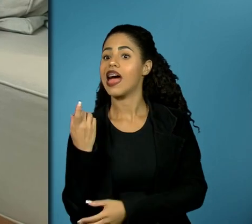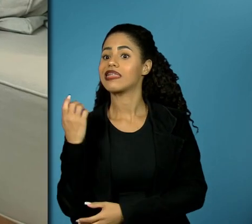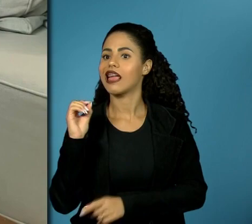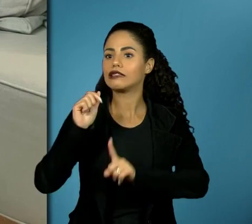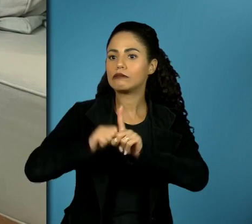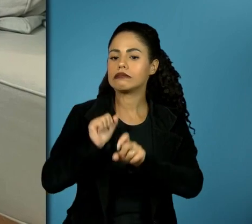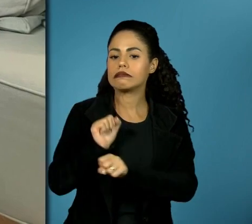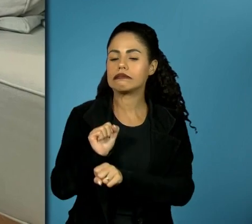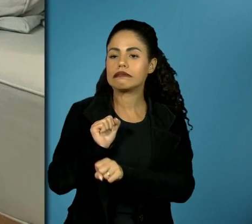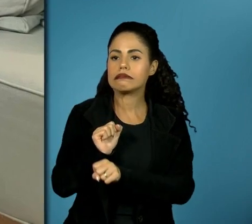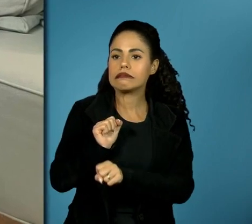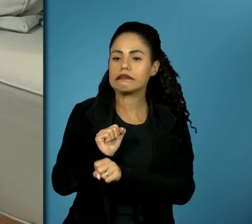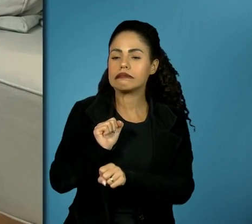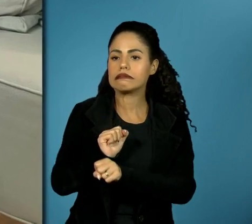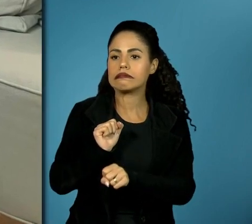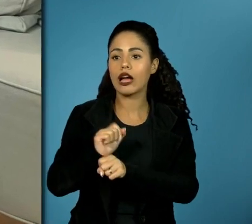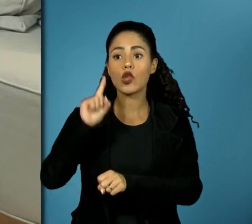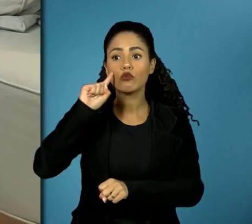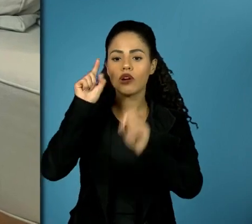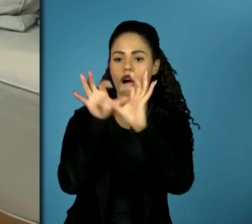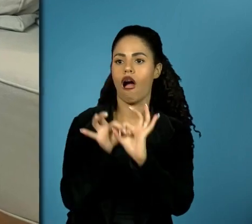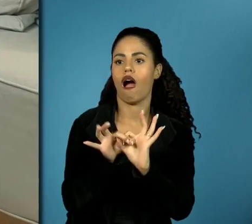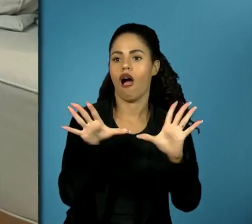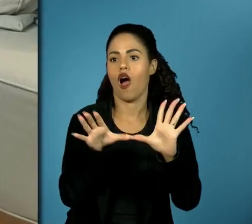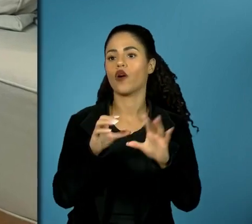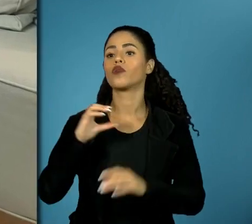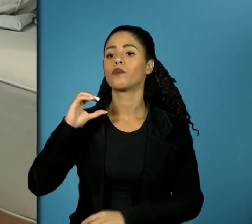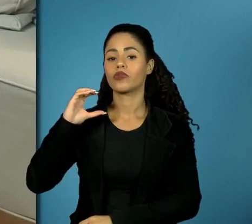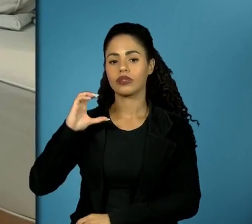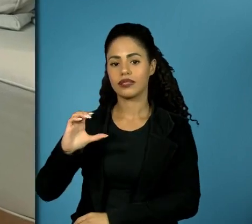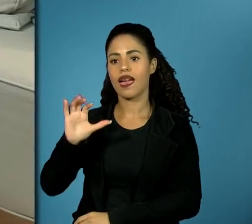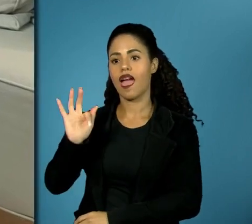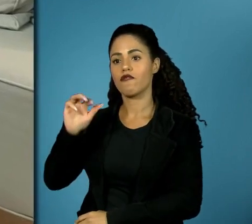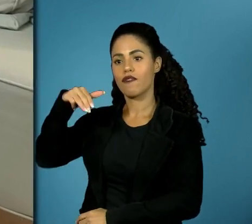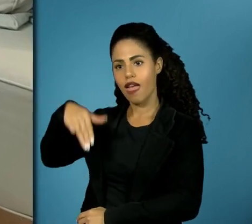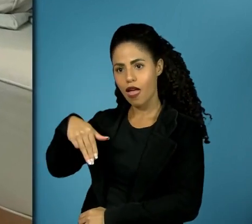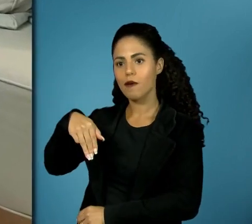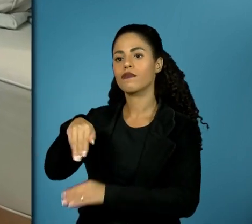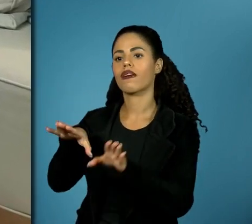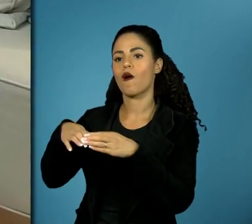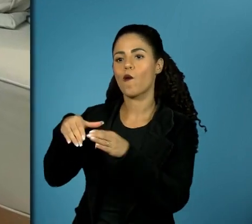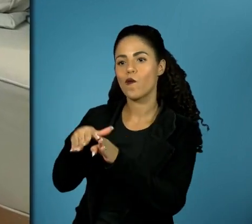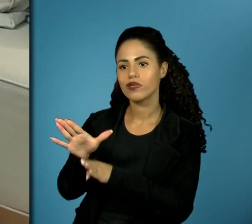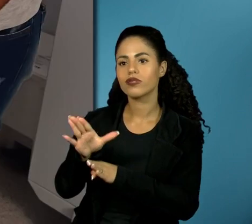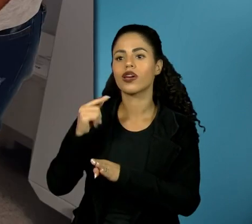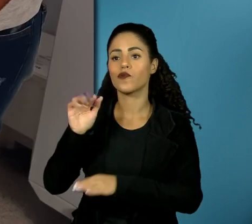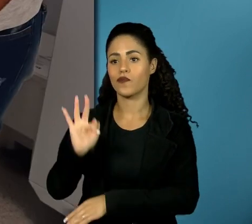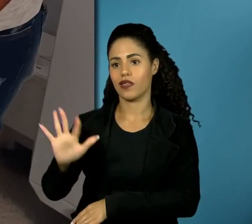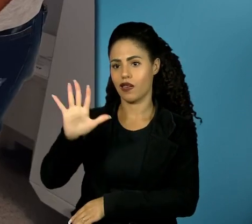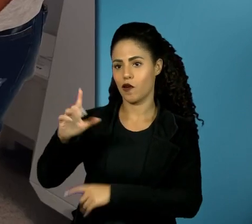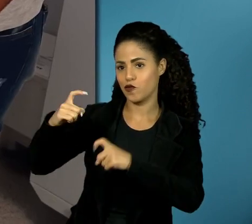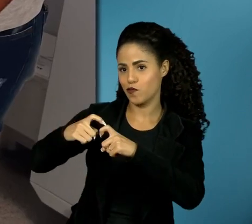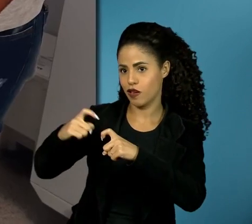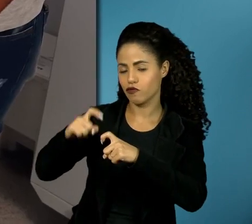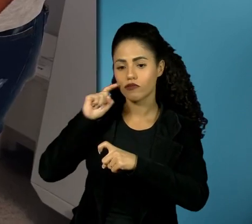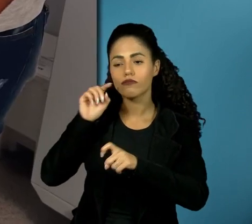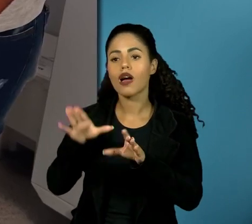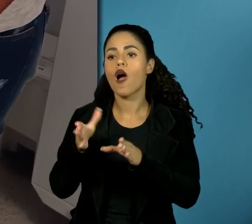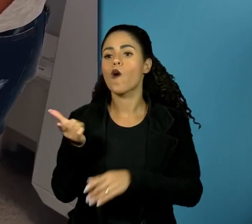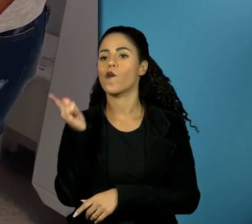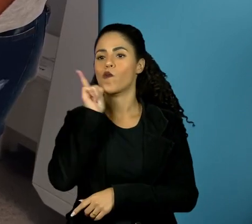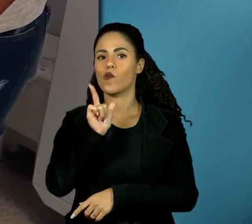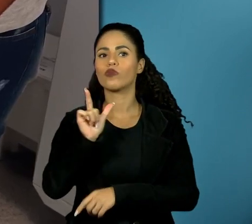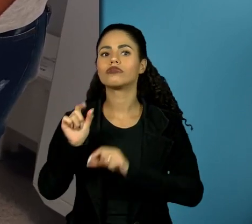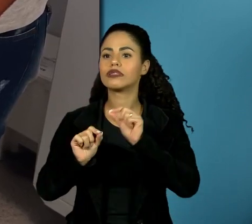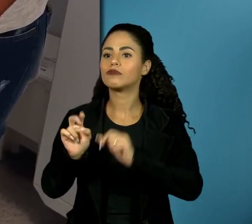meses, até chegar a autorização do CFM, né, que é o Conselho Federal de Medicina, concedendo favorável